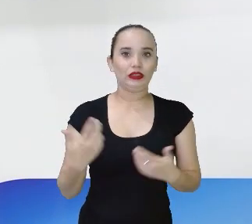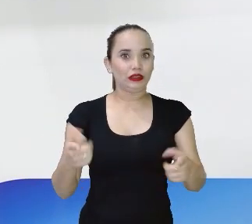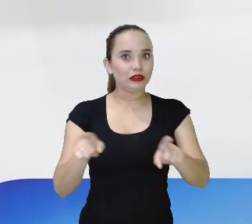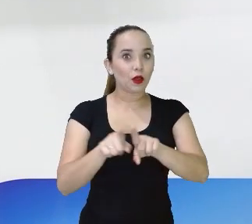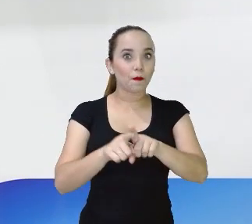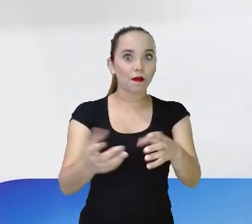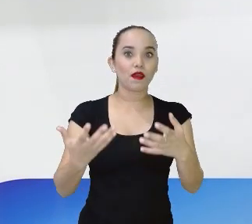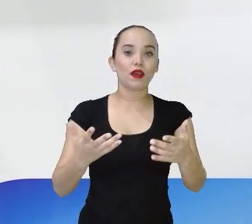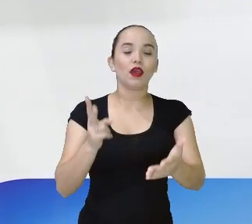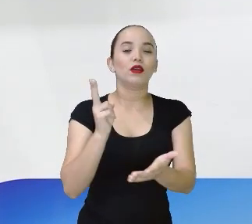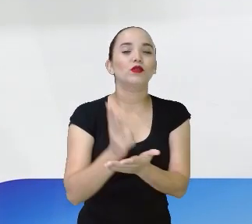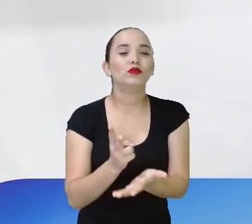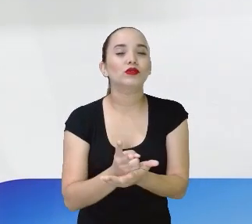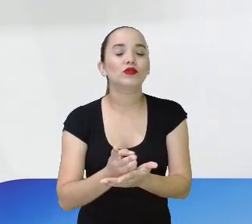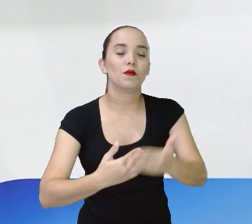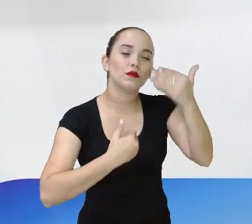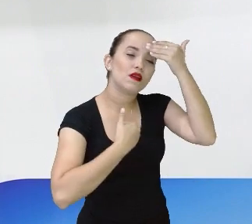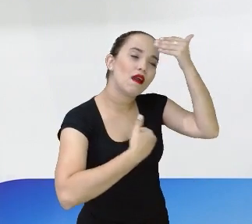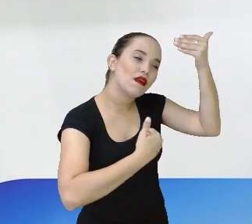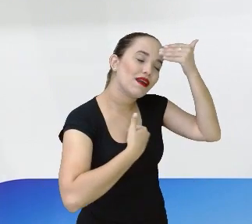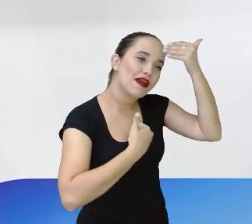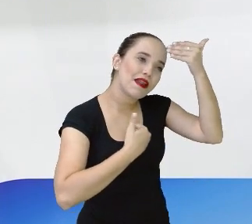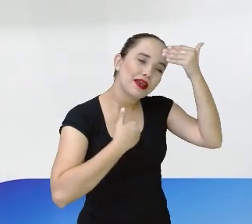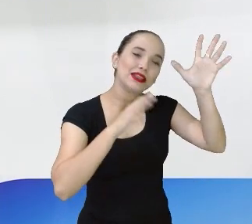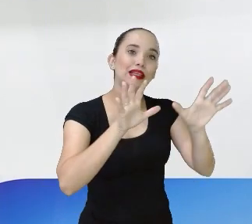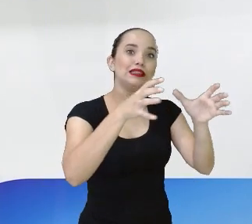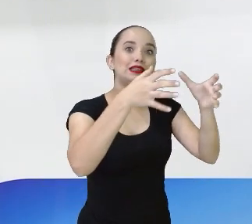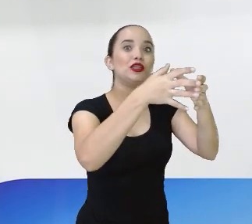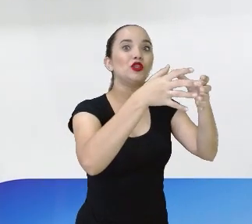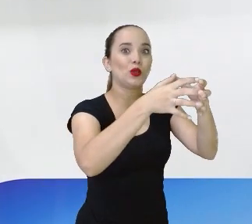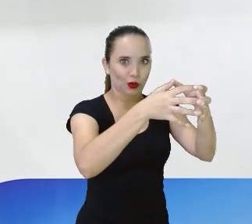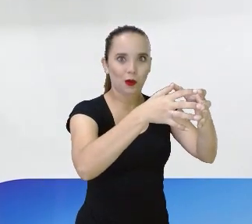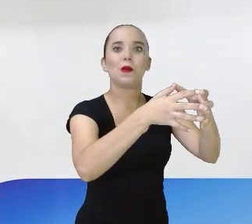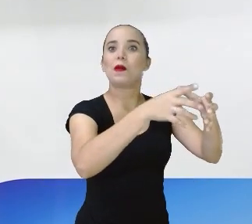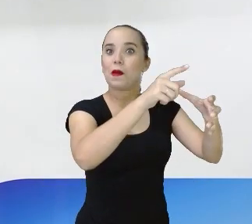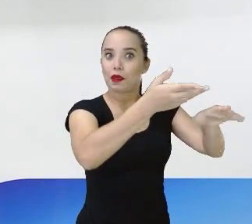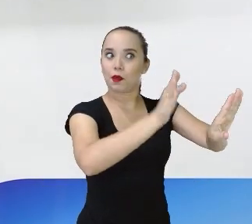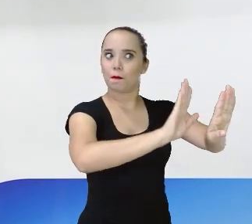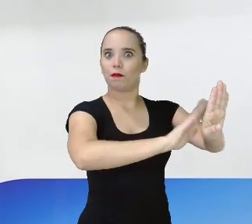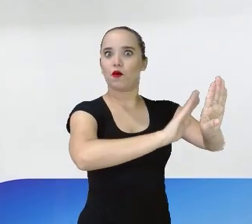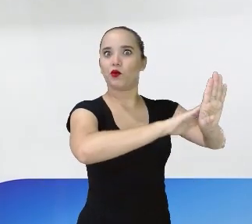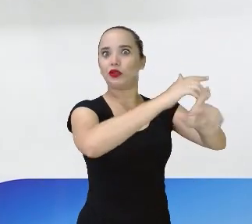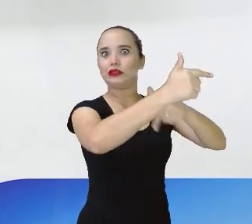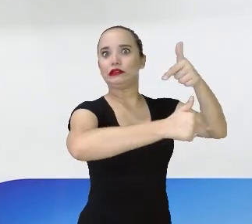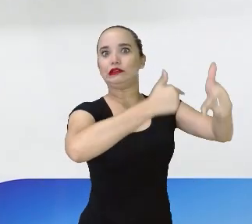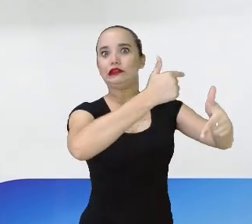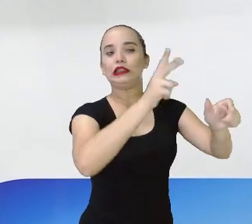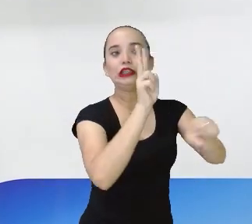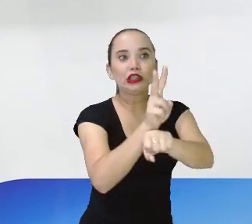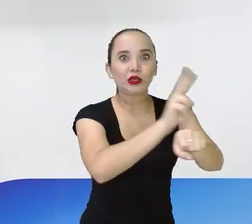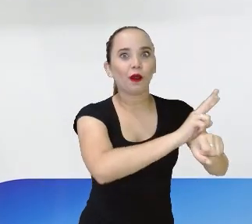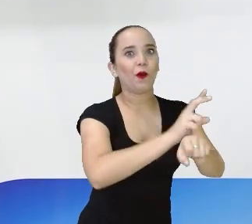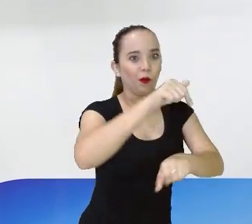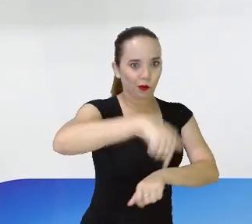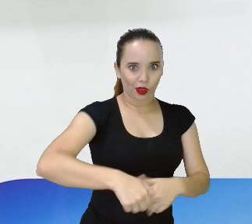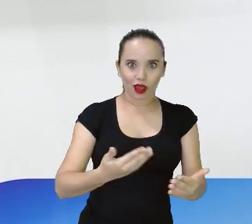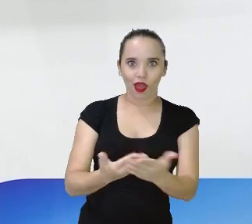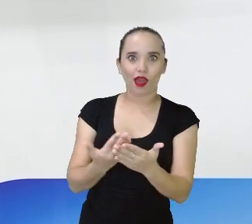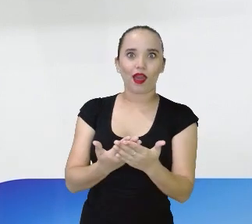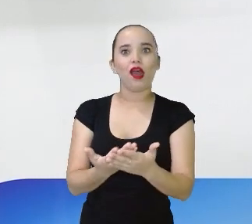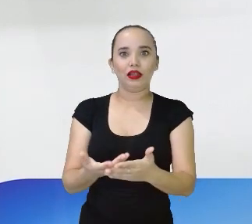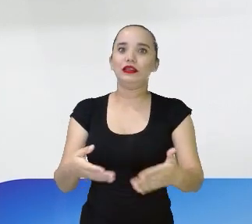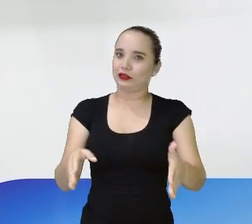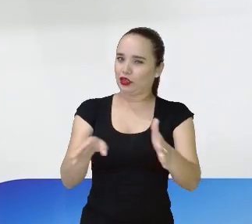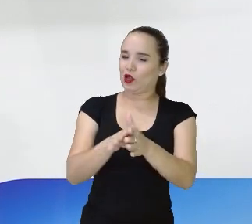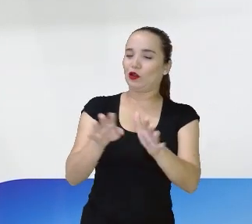a nossa produção, que cuida do galo e que aproveita também para cuidar da nossa aula, para que ela se torne assim